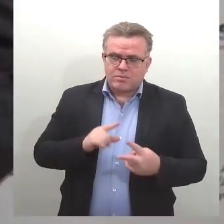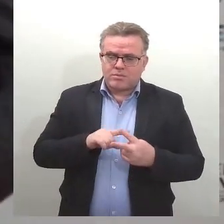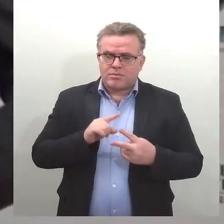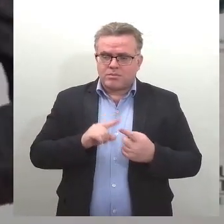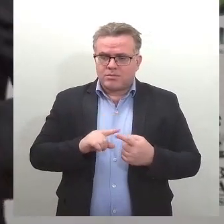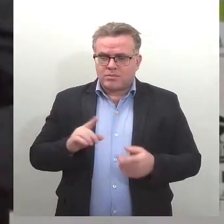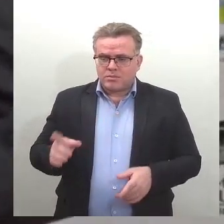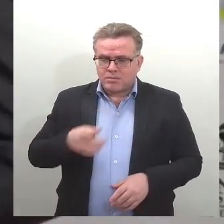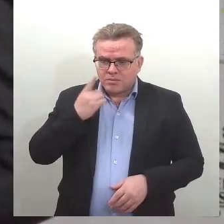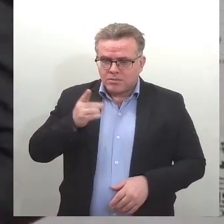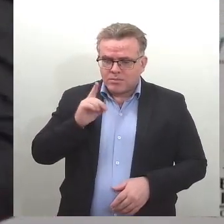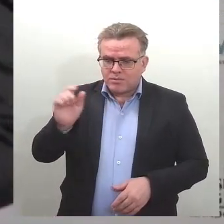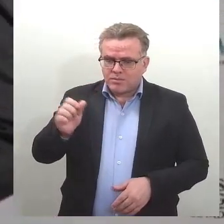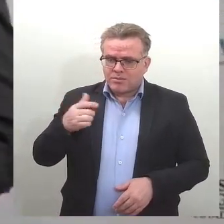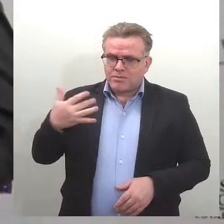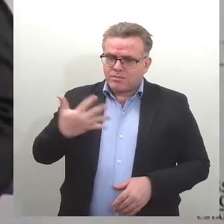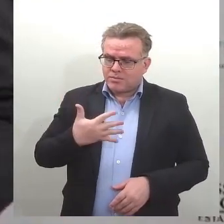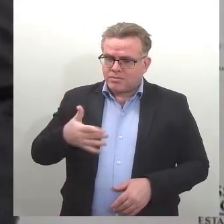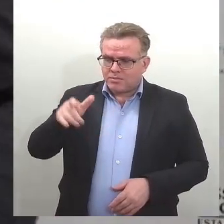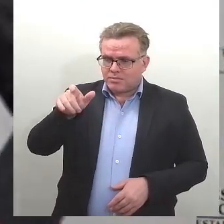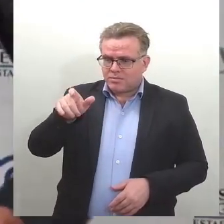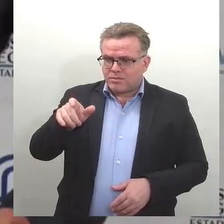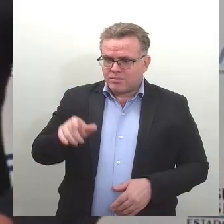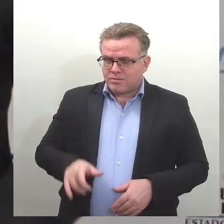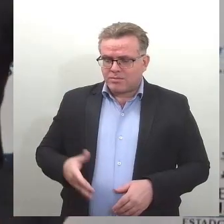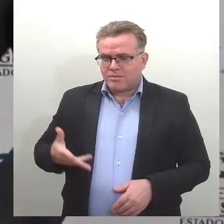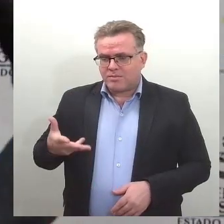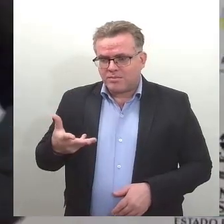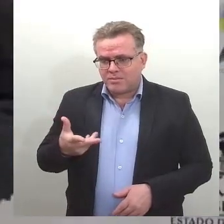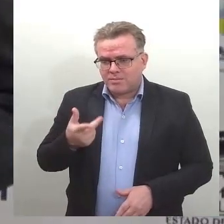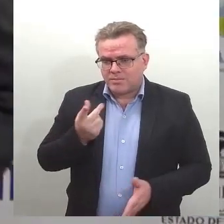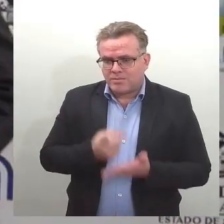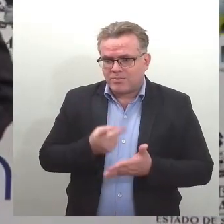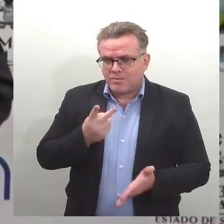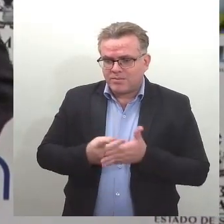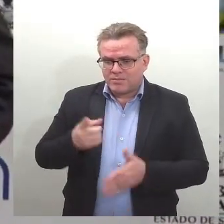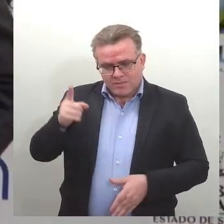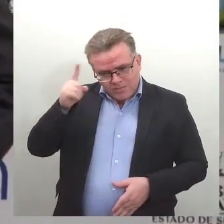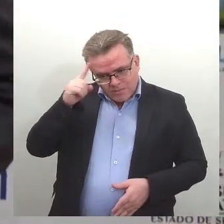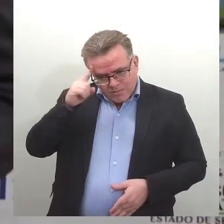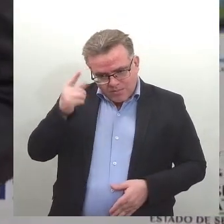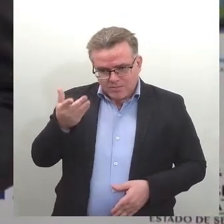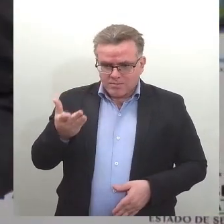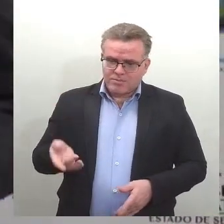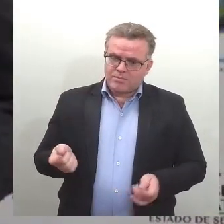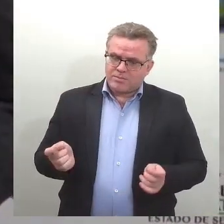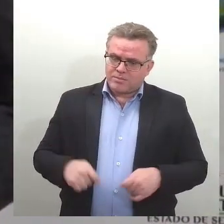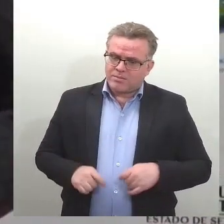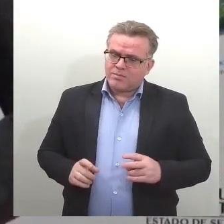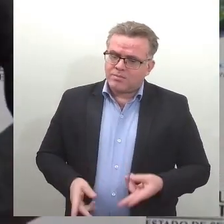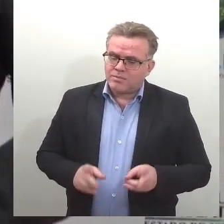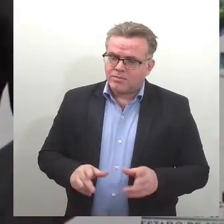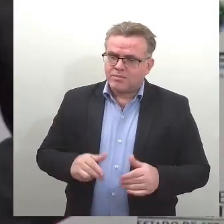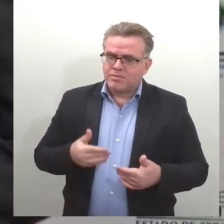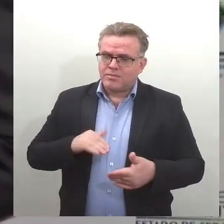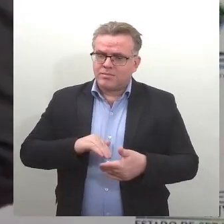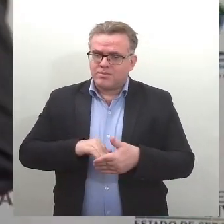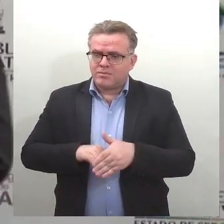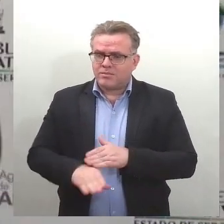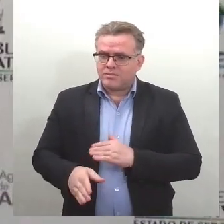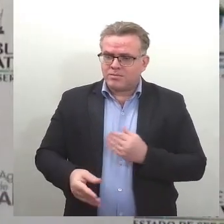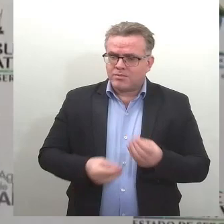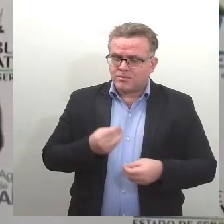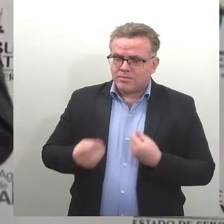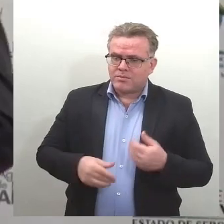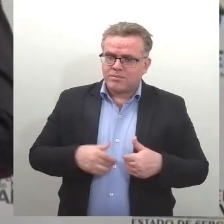verdade, algo que já é diário, rotina para a deputada Linda Brasil. Já é de praxe, a deputada do PSOL. E aí, deputada, a senhora falou